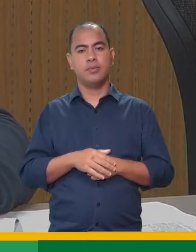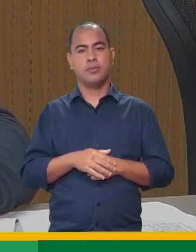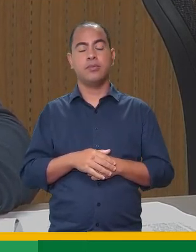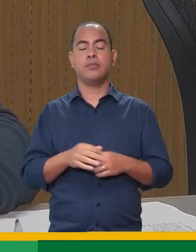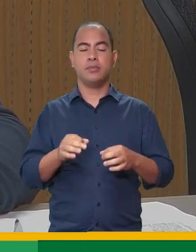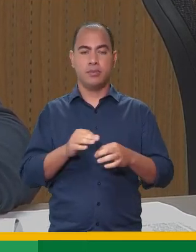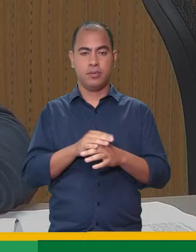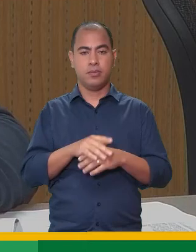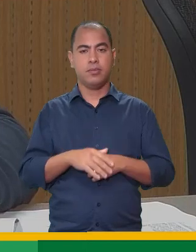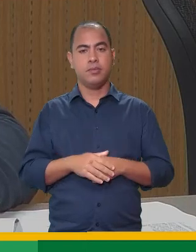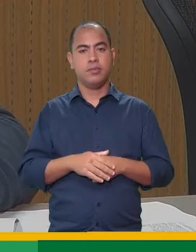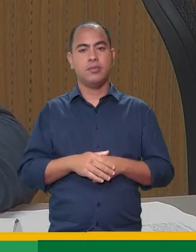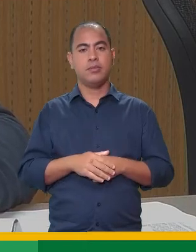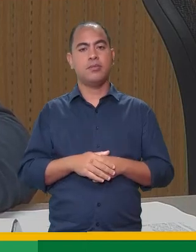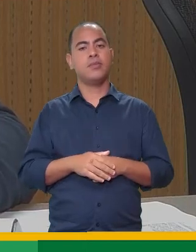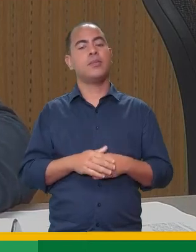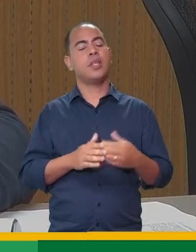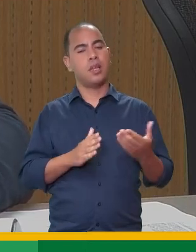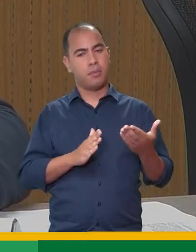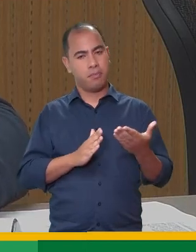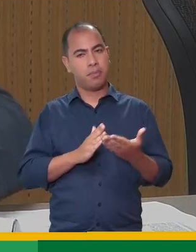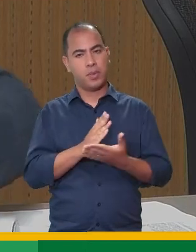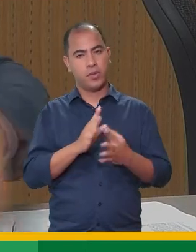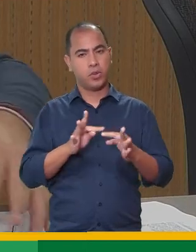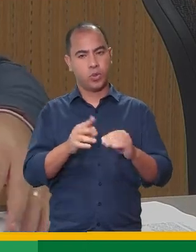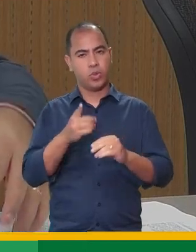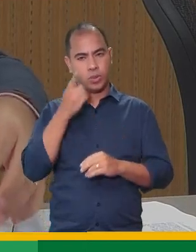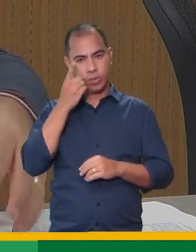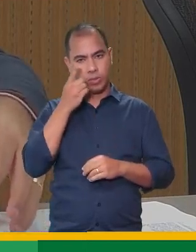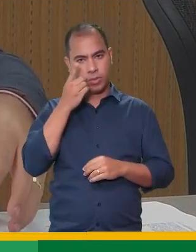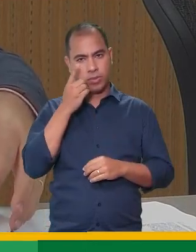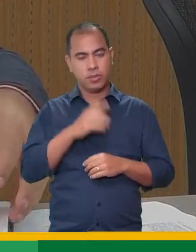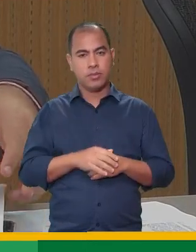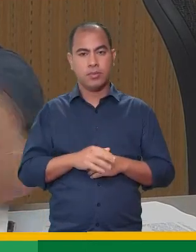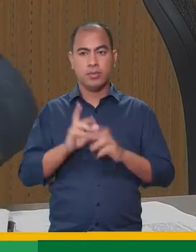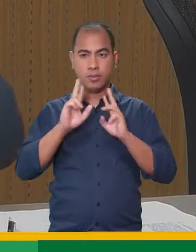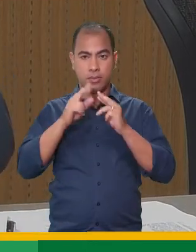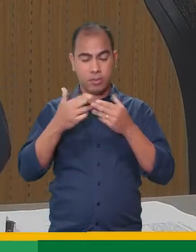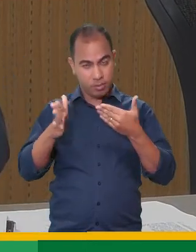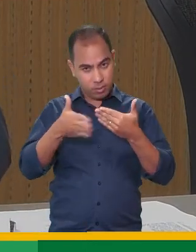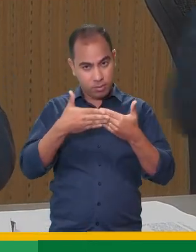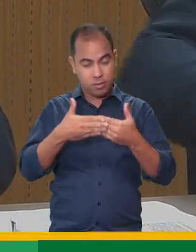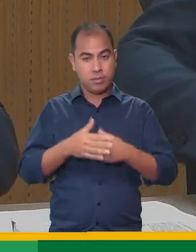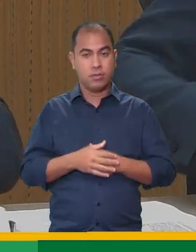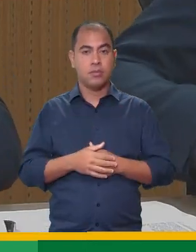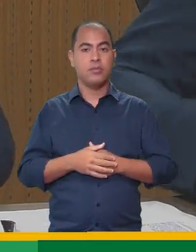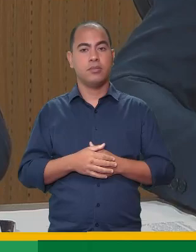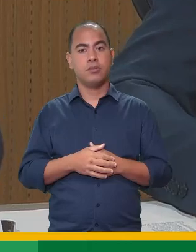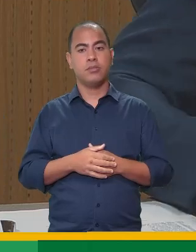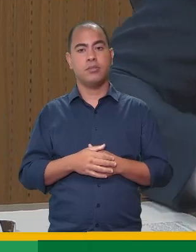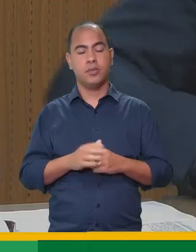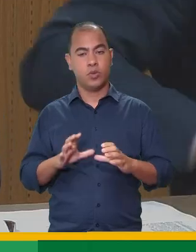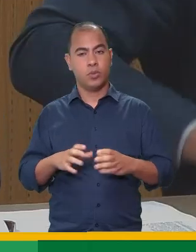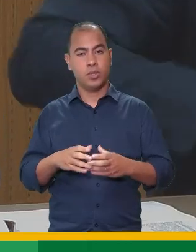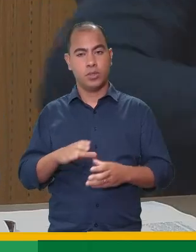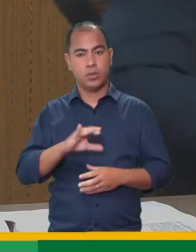Encerrada. O projeto está aprovado pela unanimidade dos presentes. Declaro encerrada a presente reunião da Comissão de Constituição e Justiça da Ação.